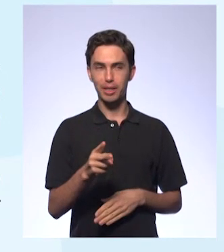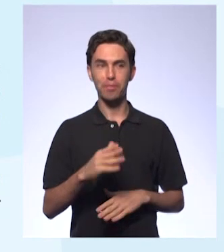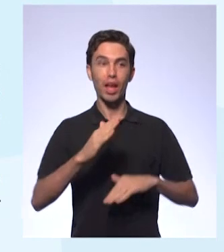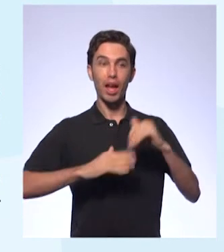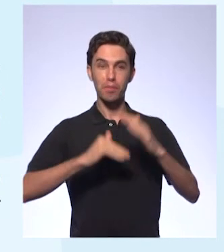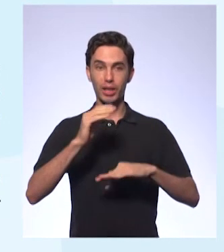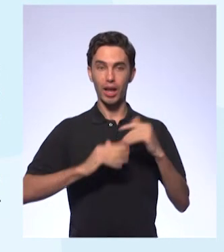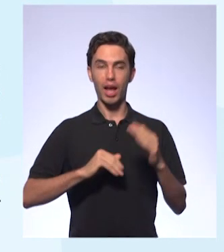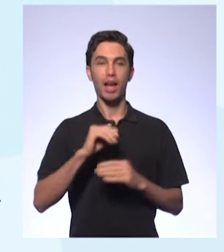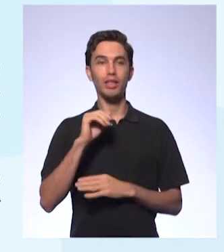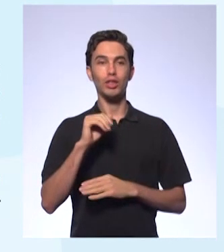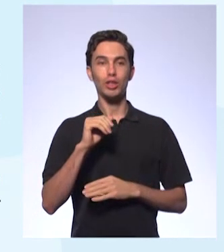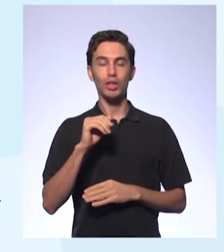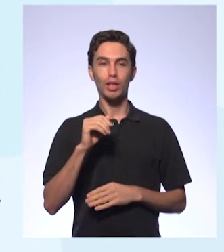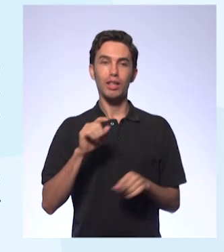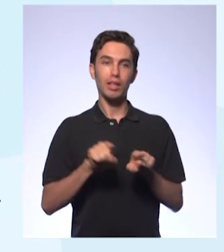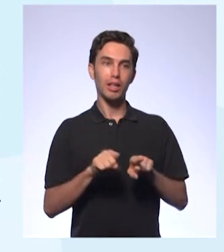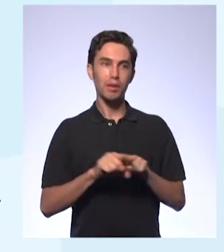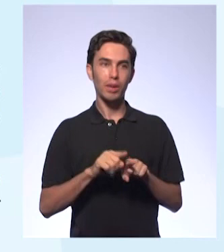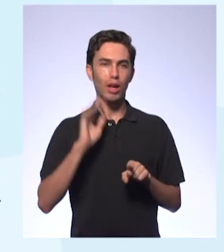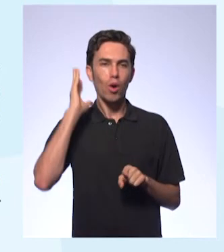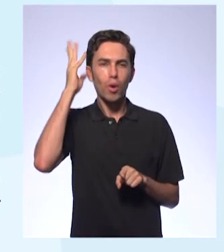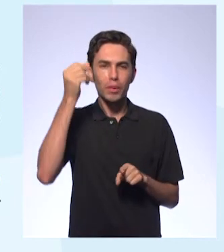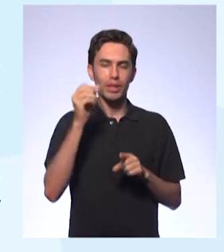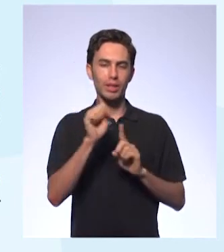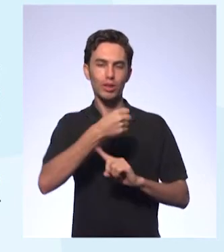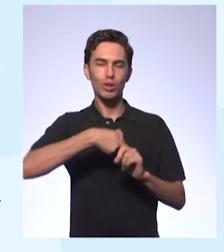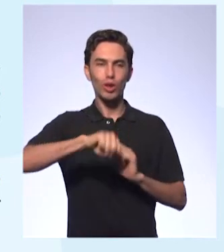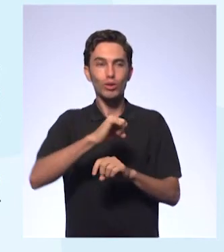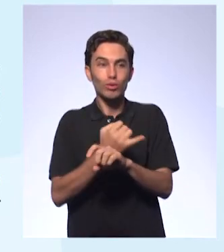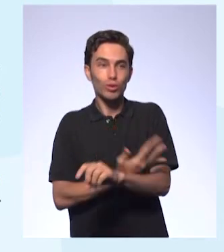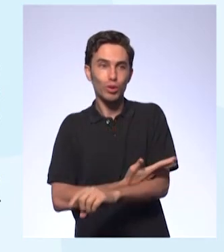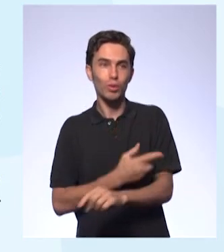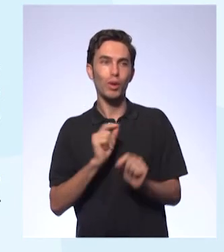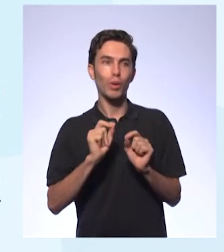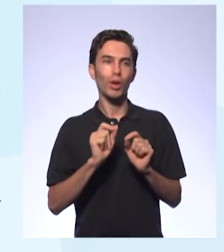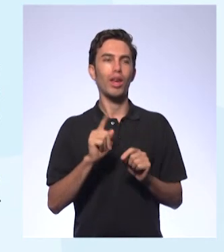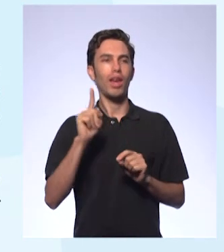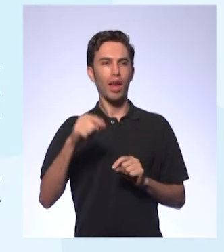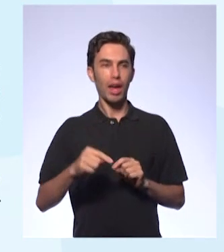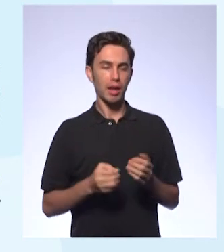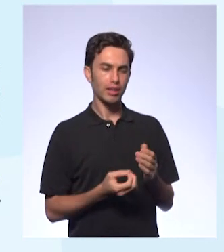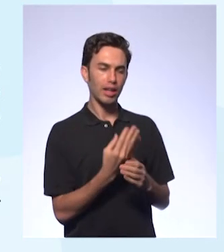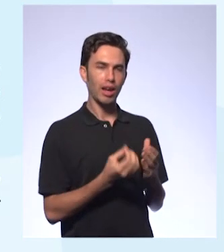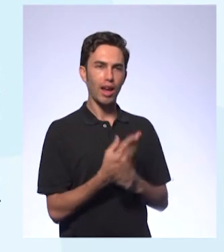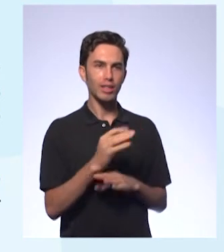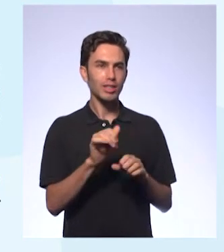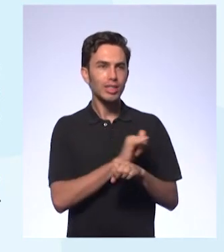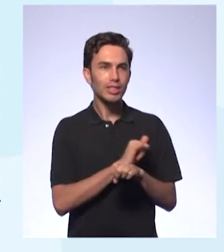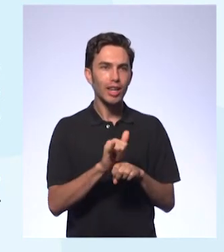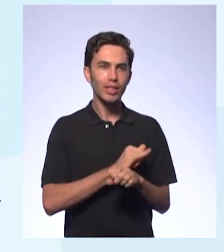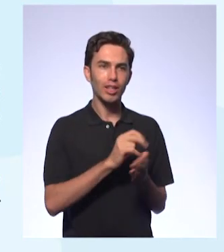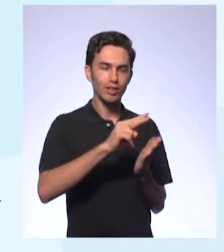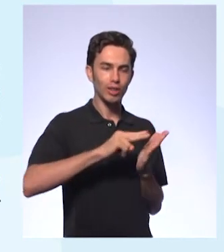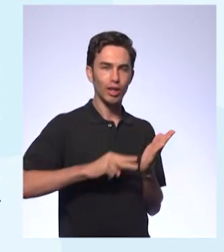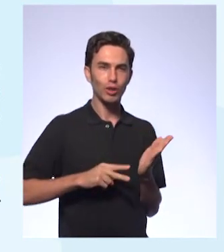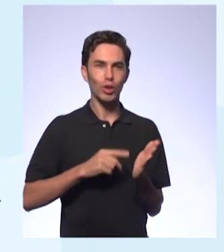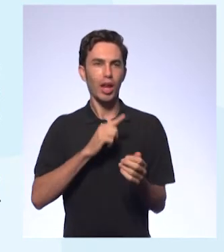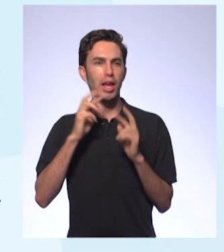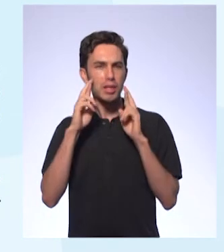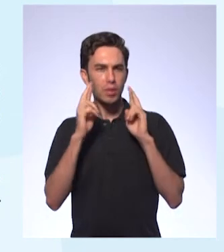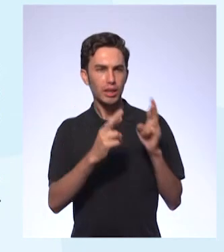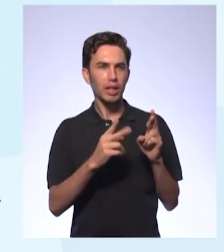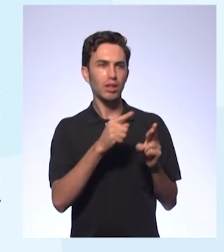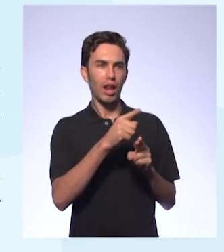é elaborar estratégias de leitura, respeitando as diferentes características de gênero, sintetizar opiniões